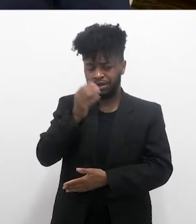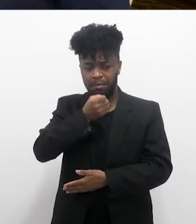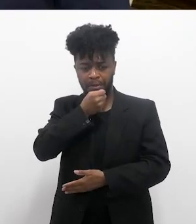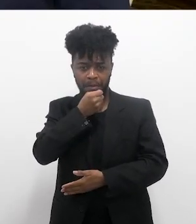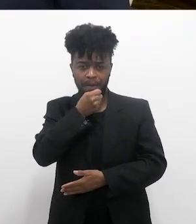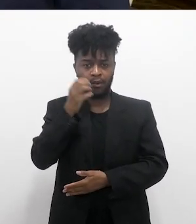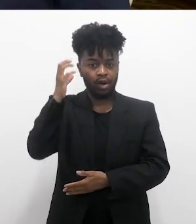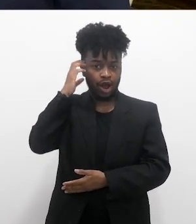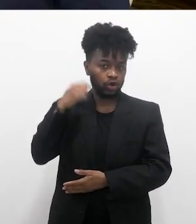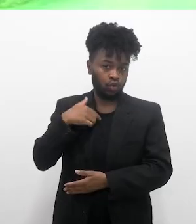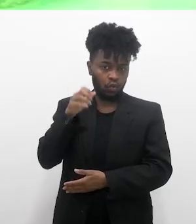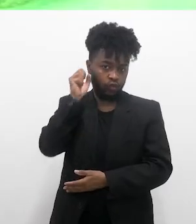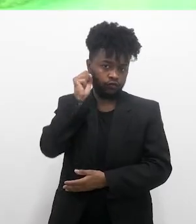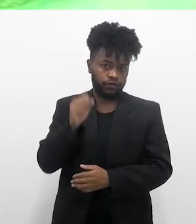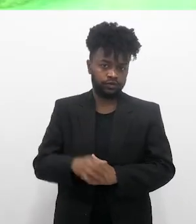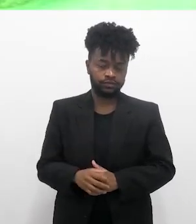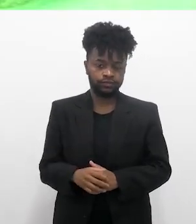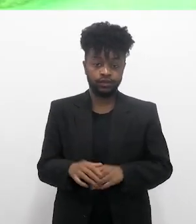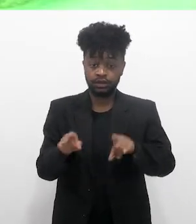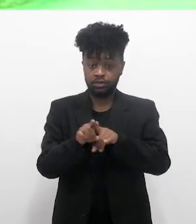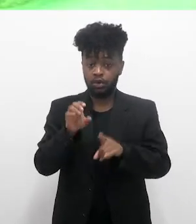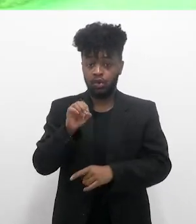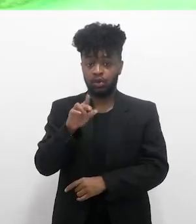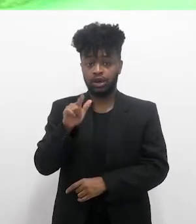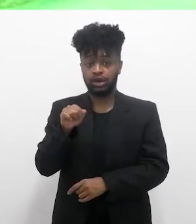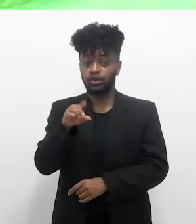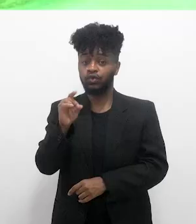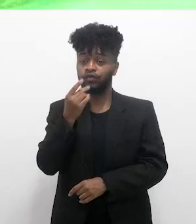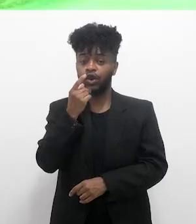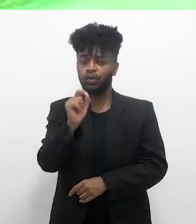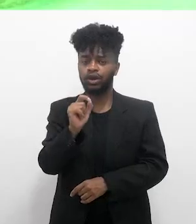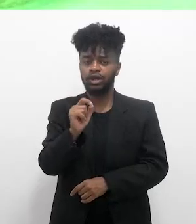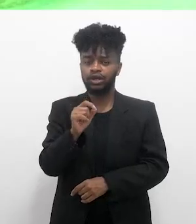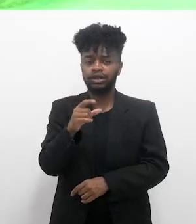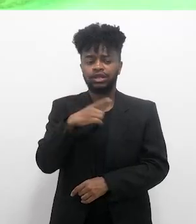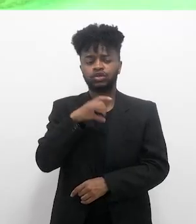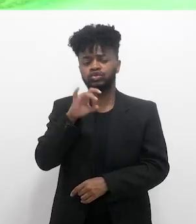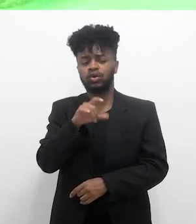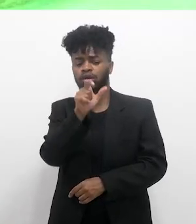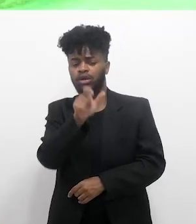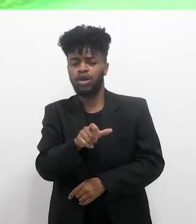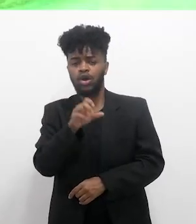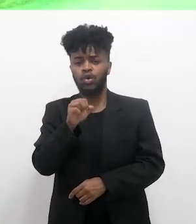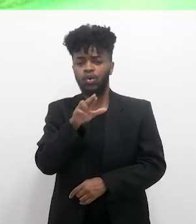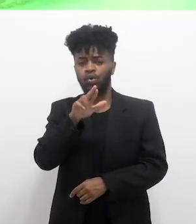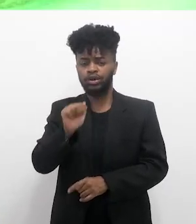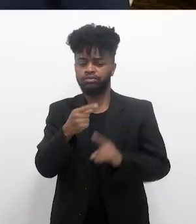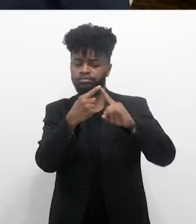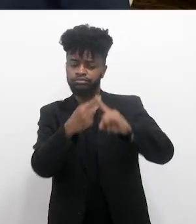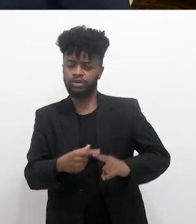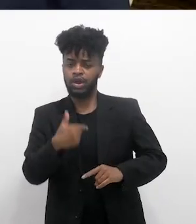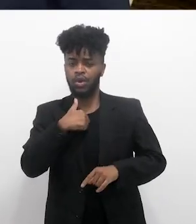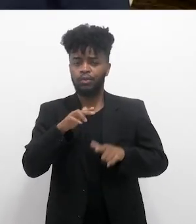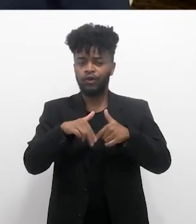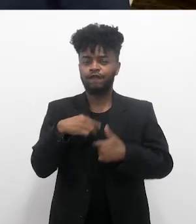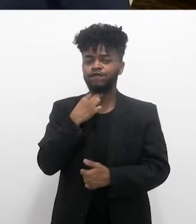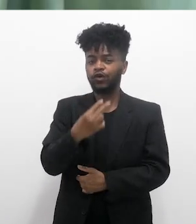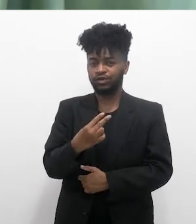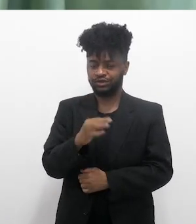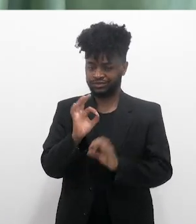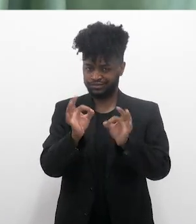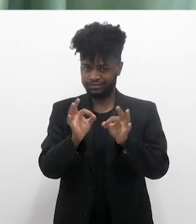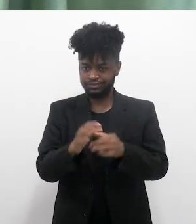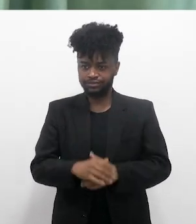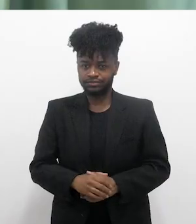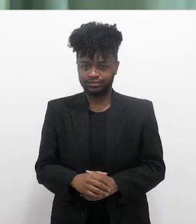eu ouvi. E o Orlando Batista dizia, só tem o Cury que concorre comigo pela voz. Né? O